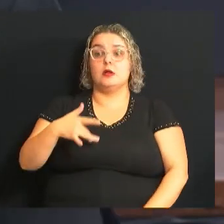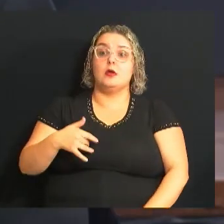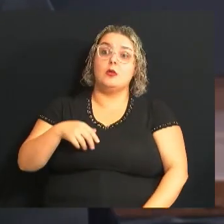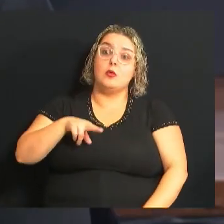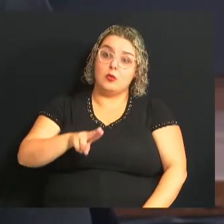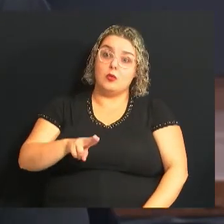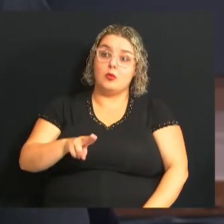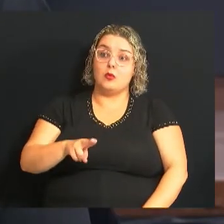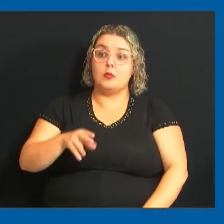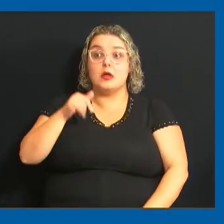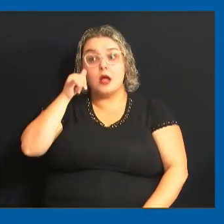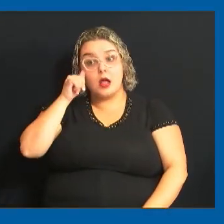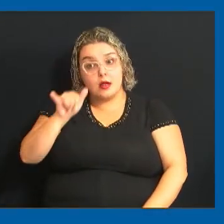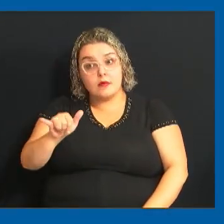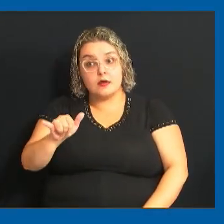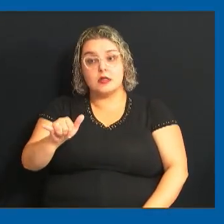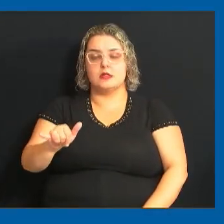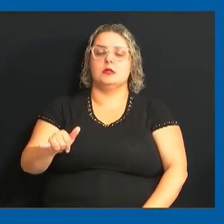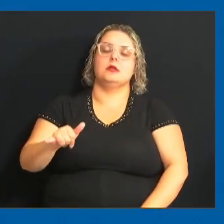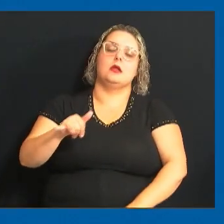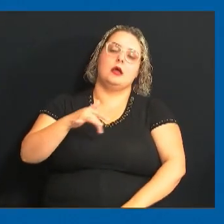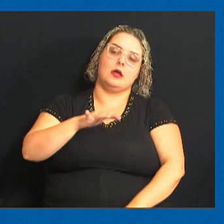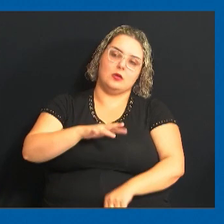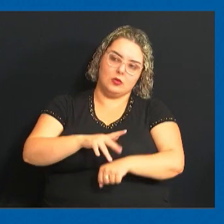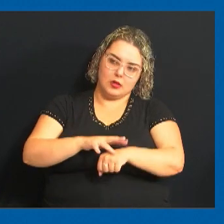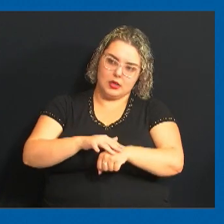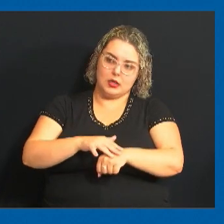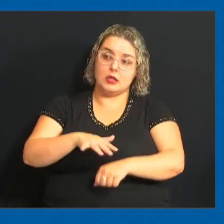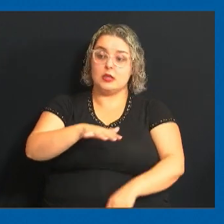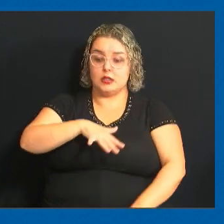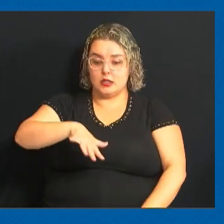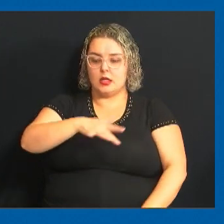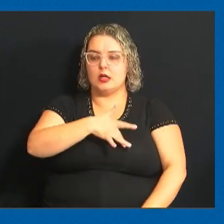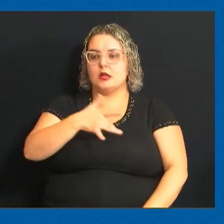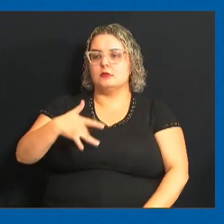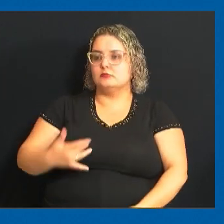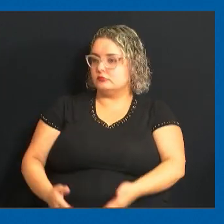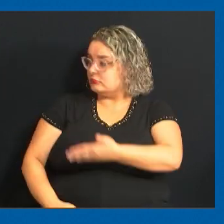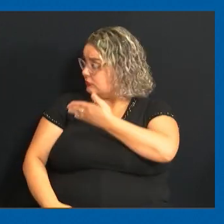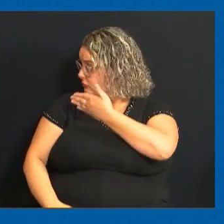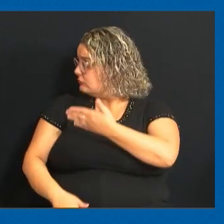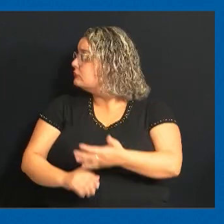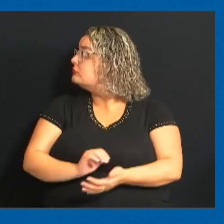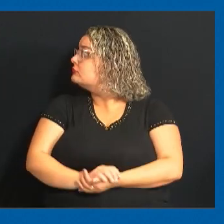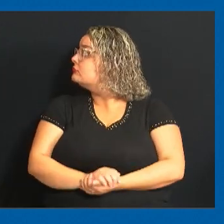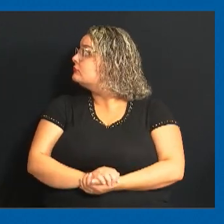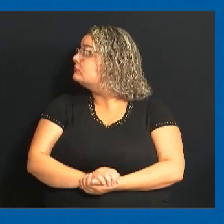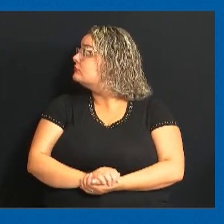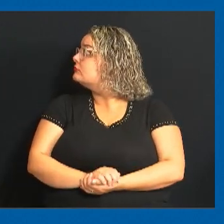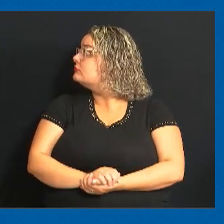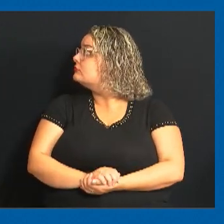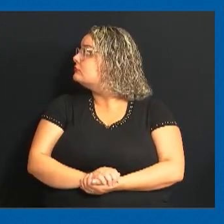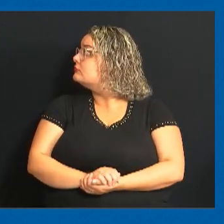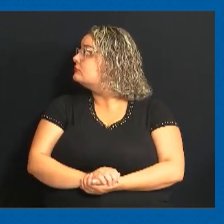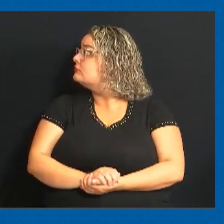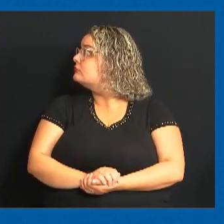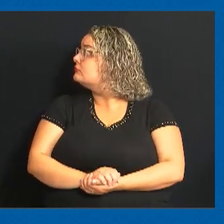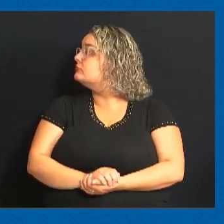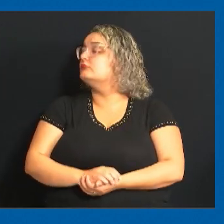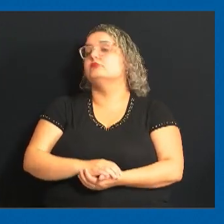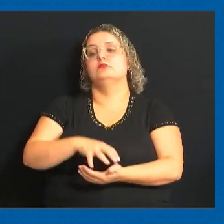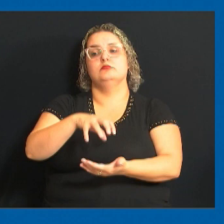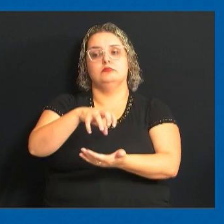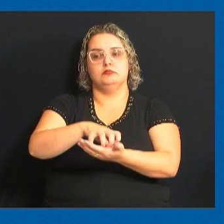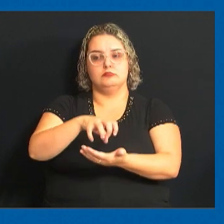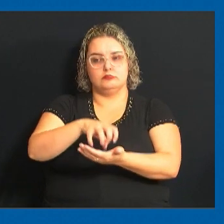de doenças, contra doenças, né? Na saúde, o parlamentar optou por dar prioridade aos centros de saúde